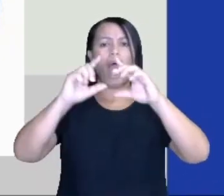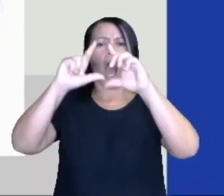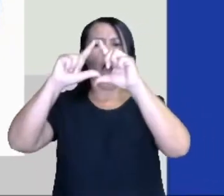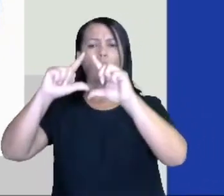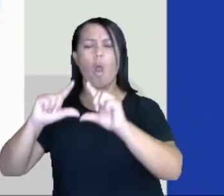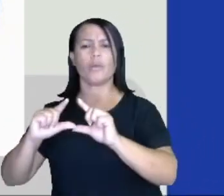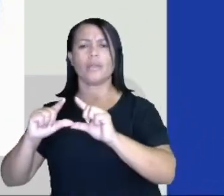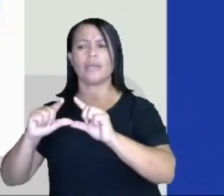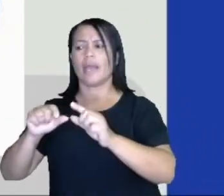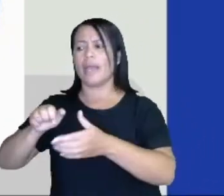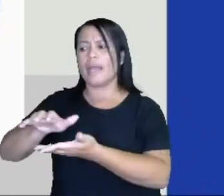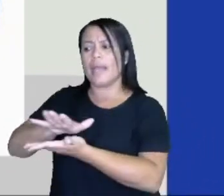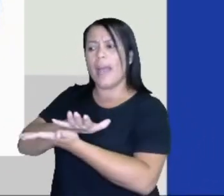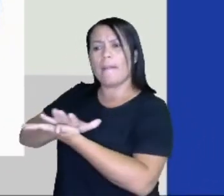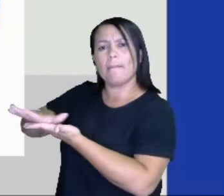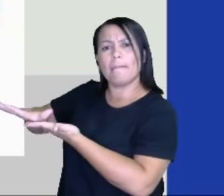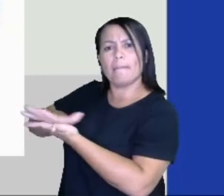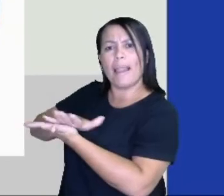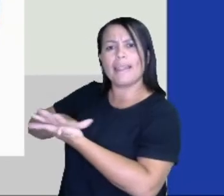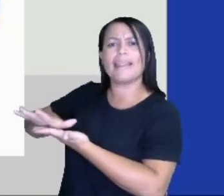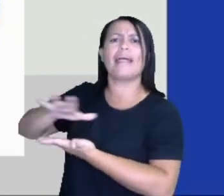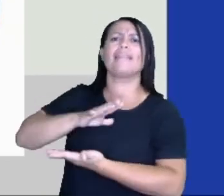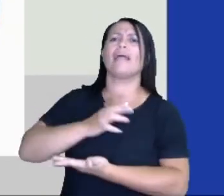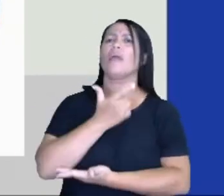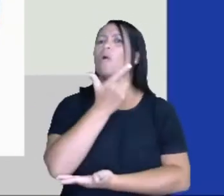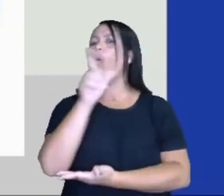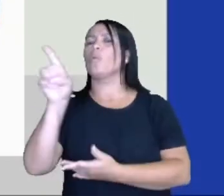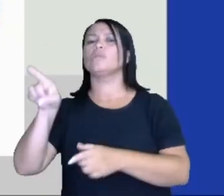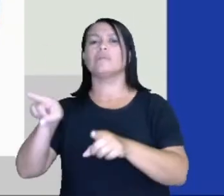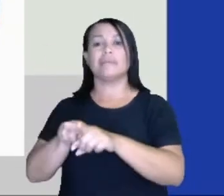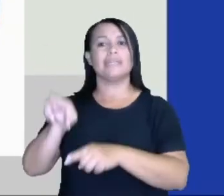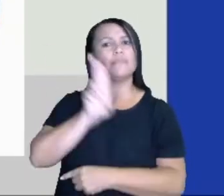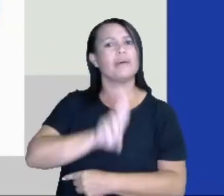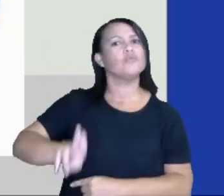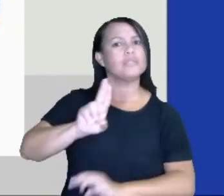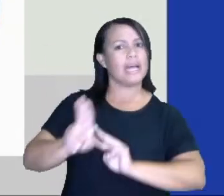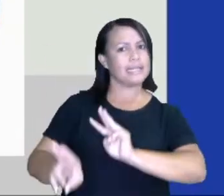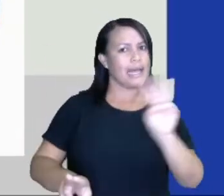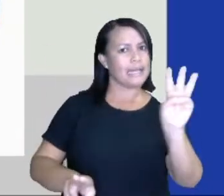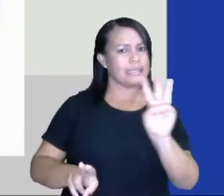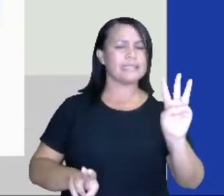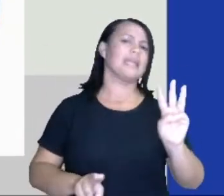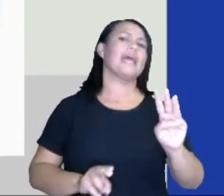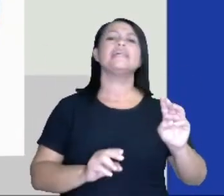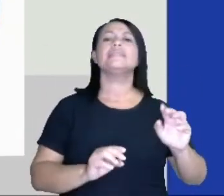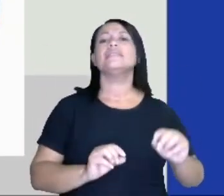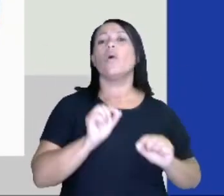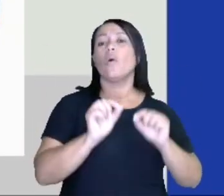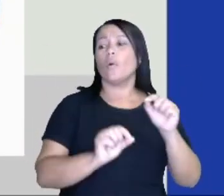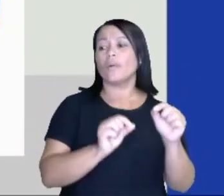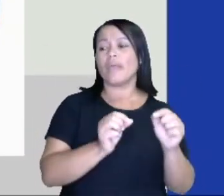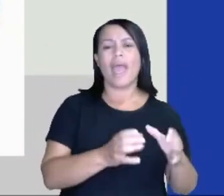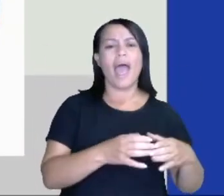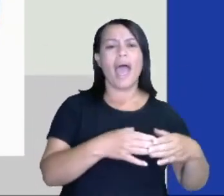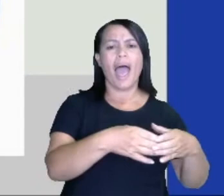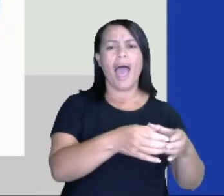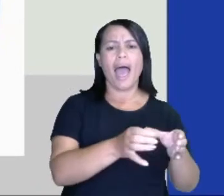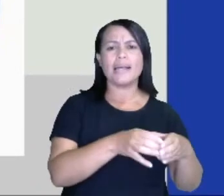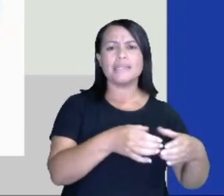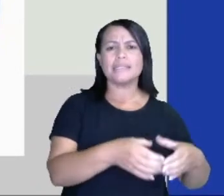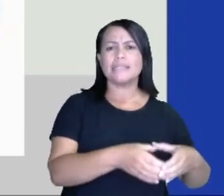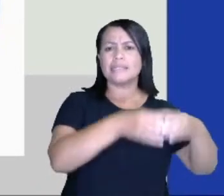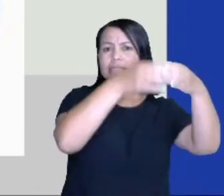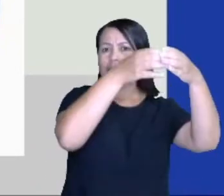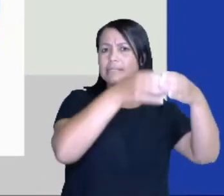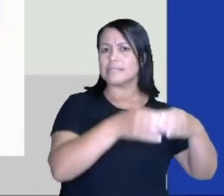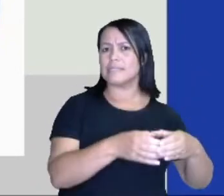mais utilizadas. Existem outras, mas a gente vai se utilizar mais dessas. A cilíndrica, ela é